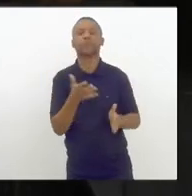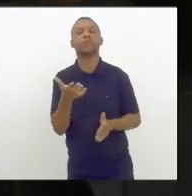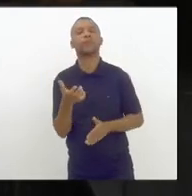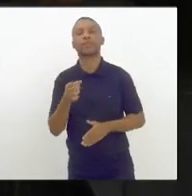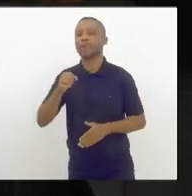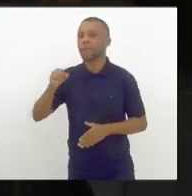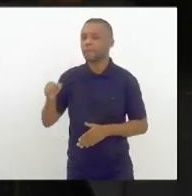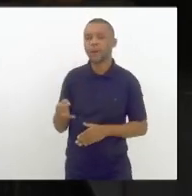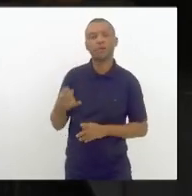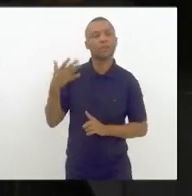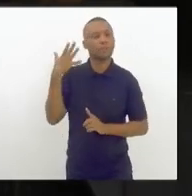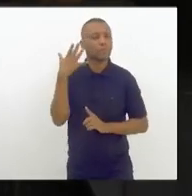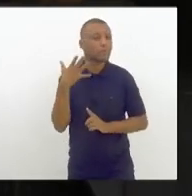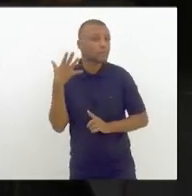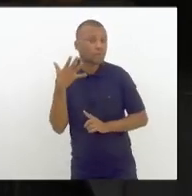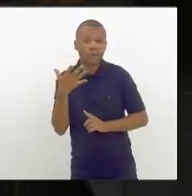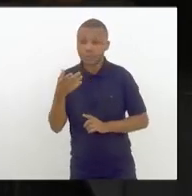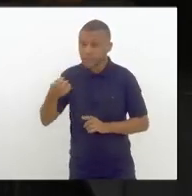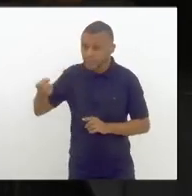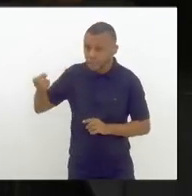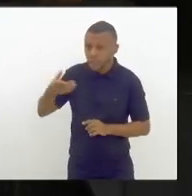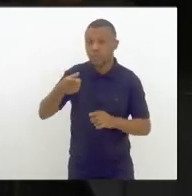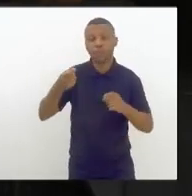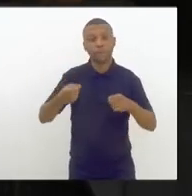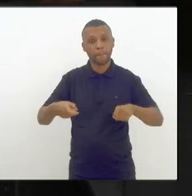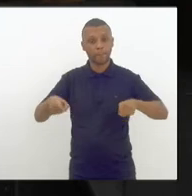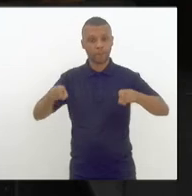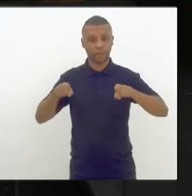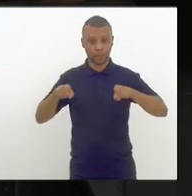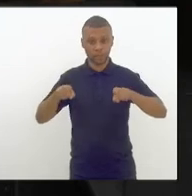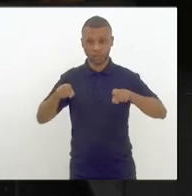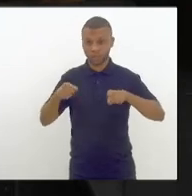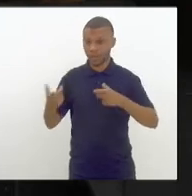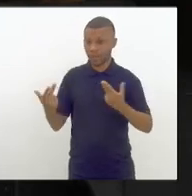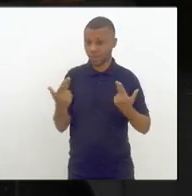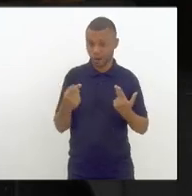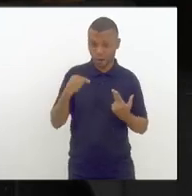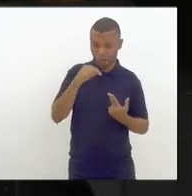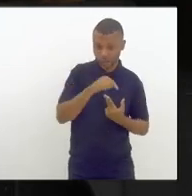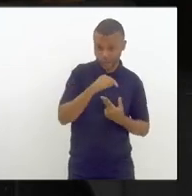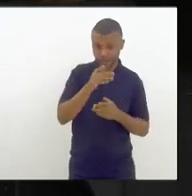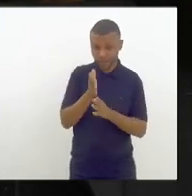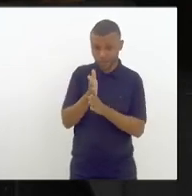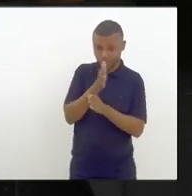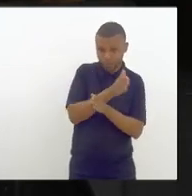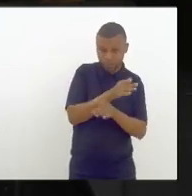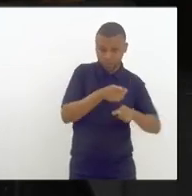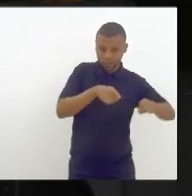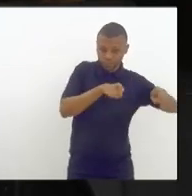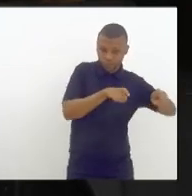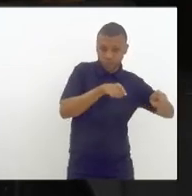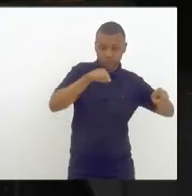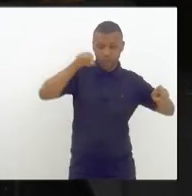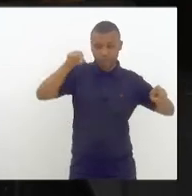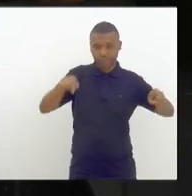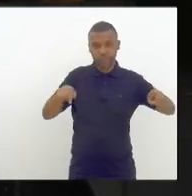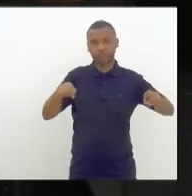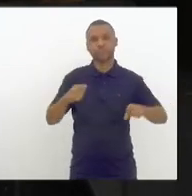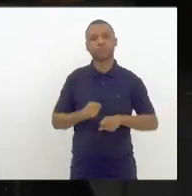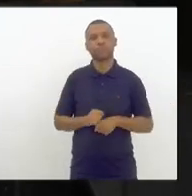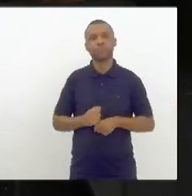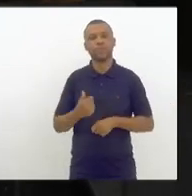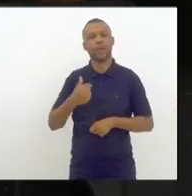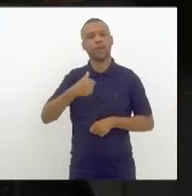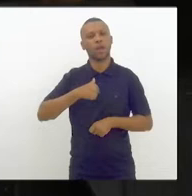que nesse novo mandato como foi neste que estou vivendo estarei